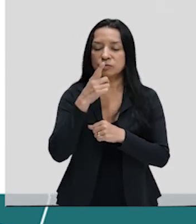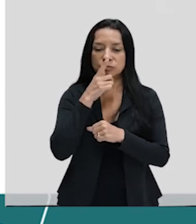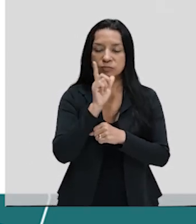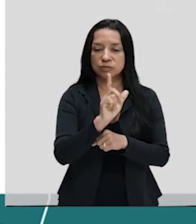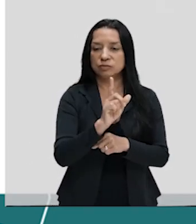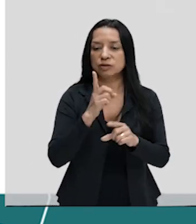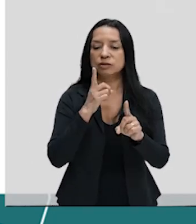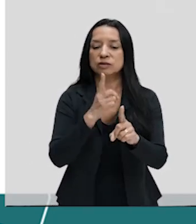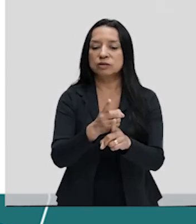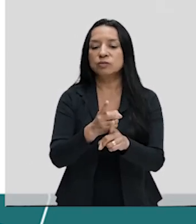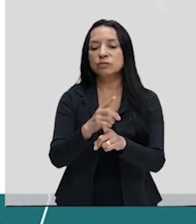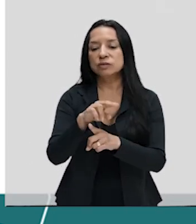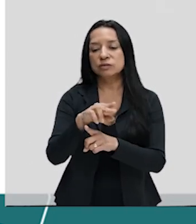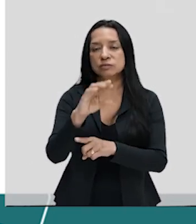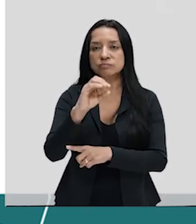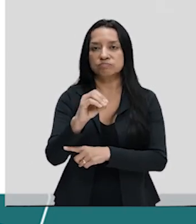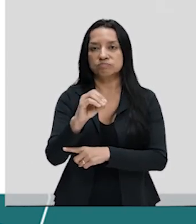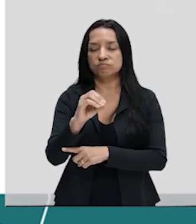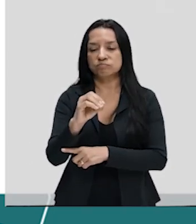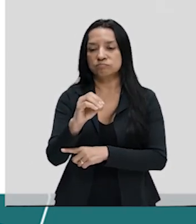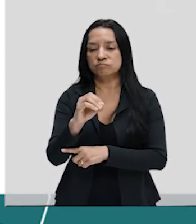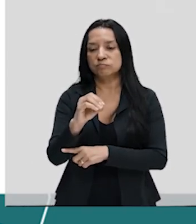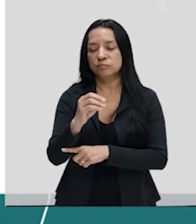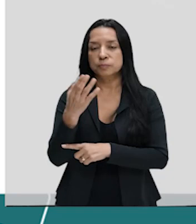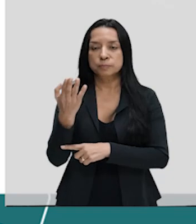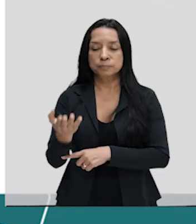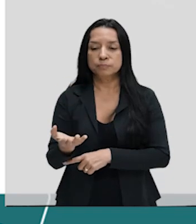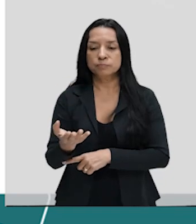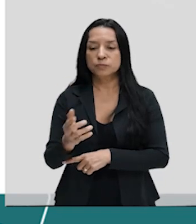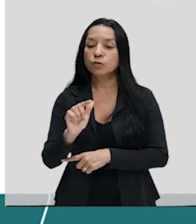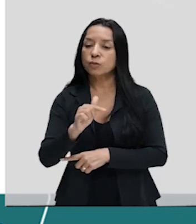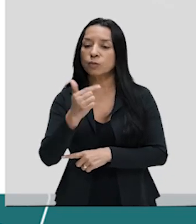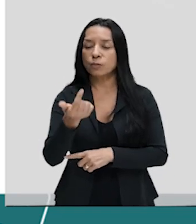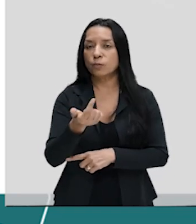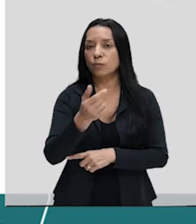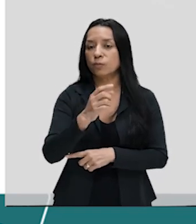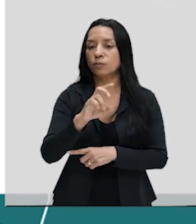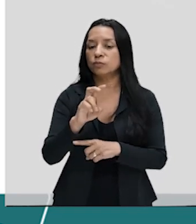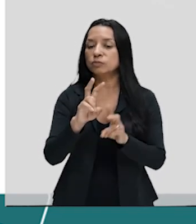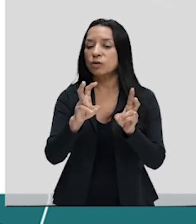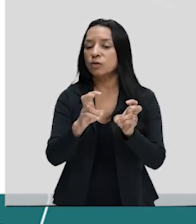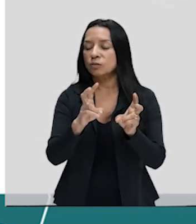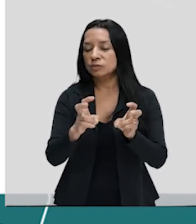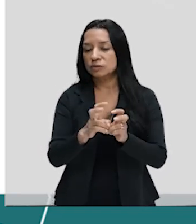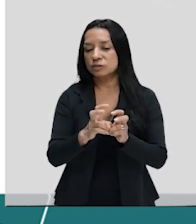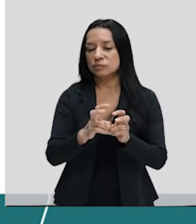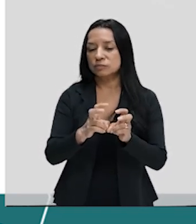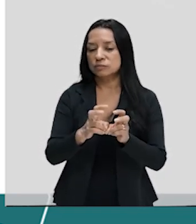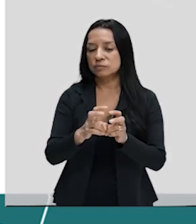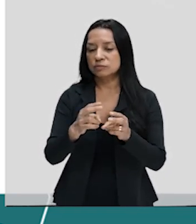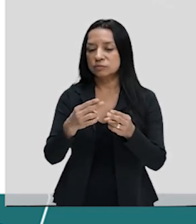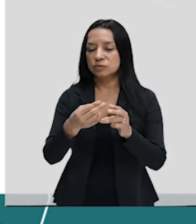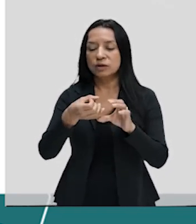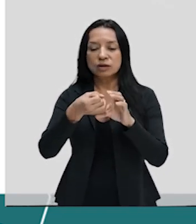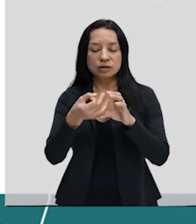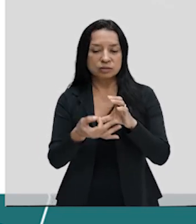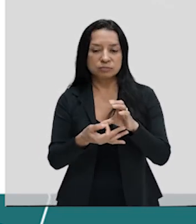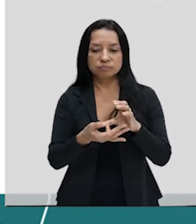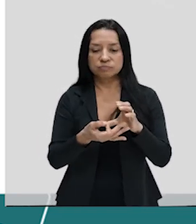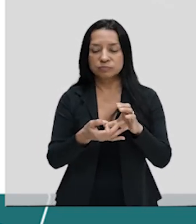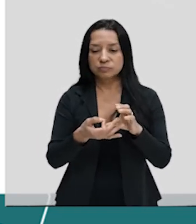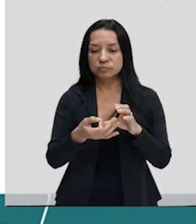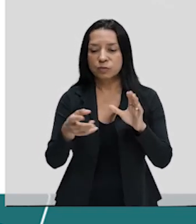conseguir encontrar a igualdade zero, tá? Então, outro termo, outro elemento, no caso 0,25, não